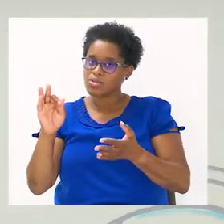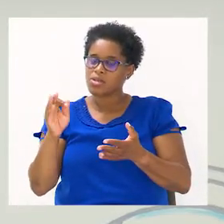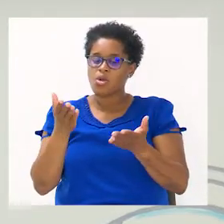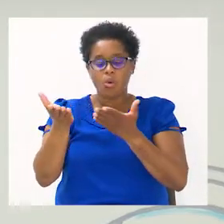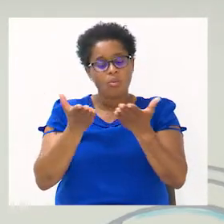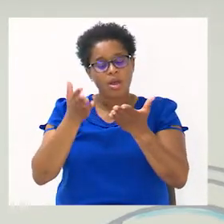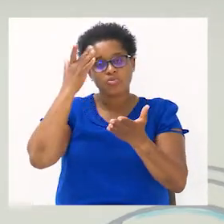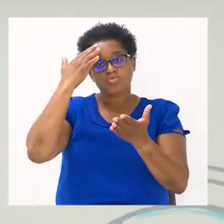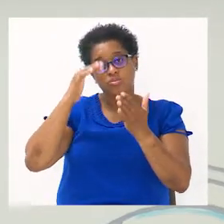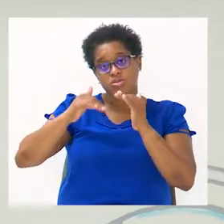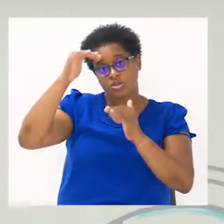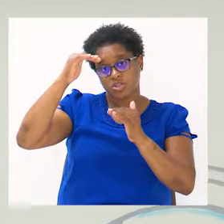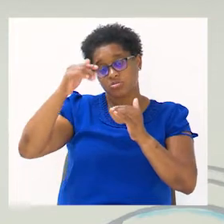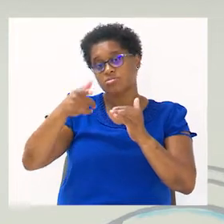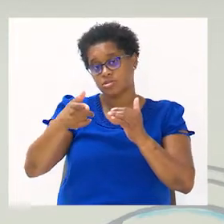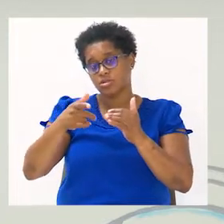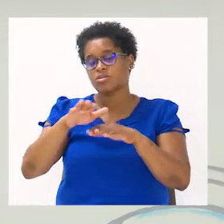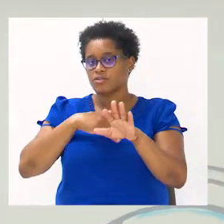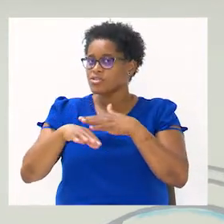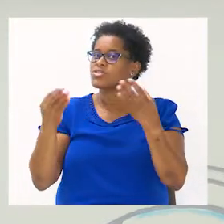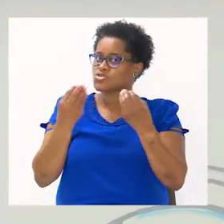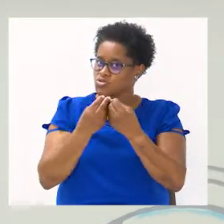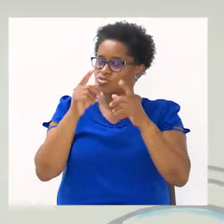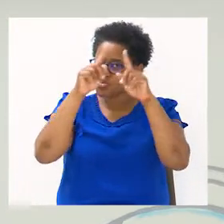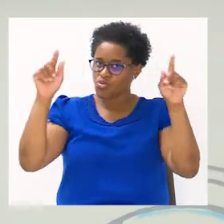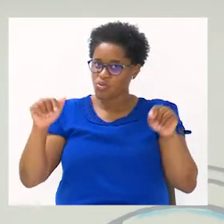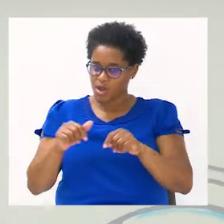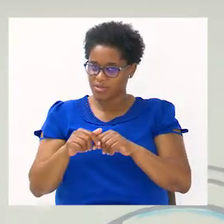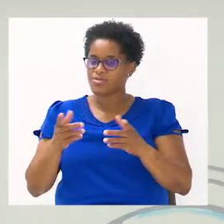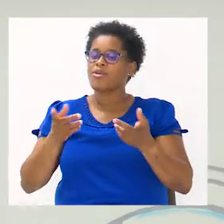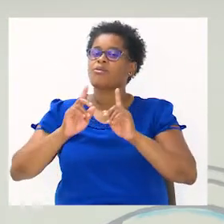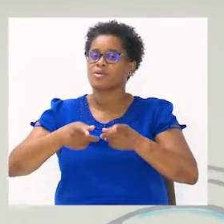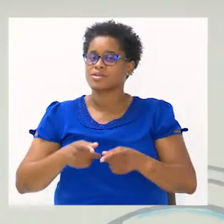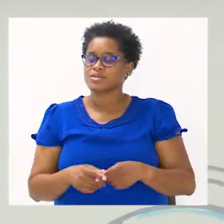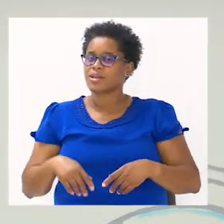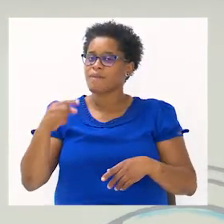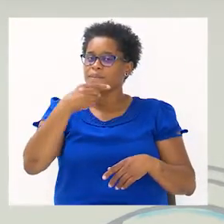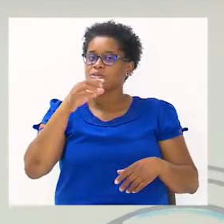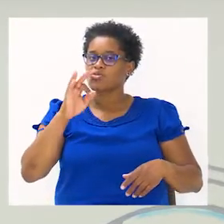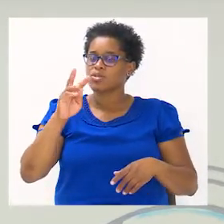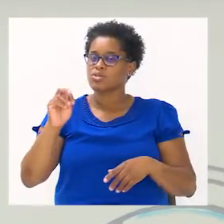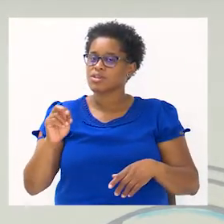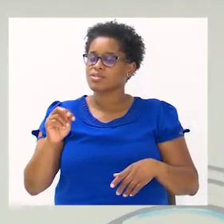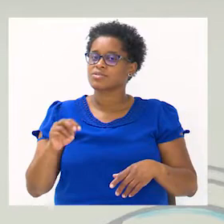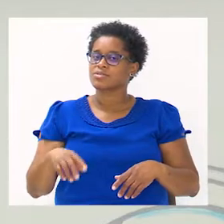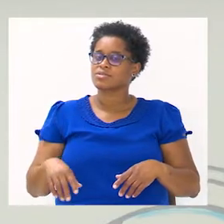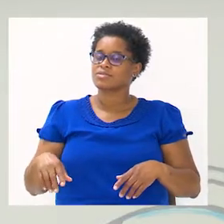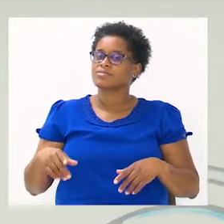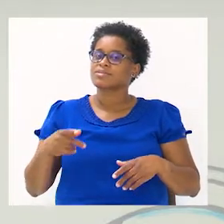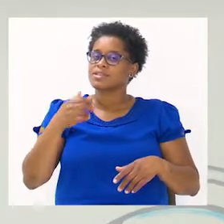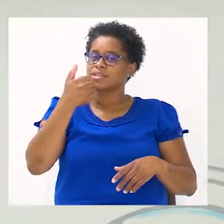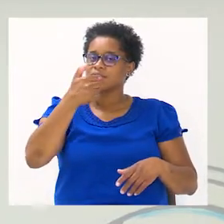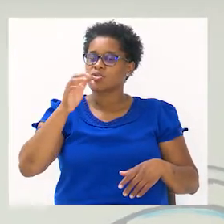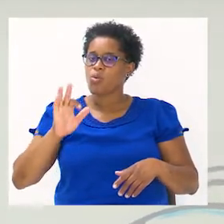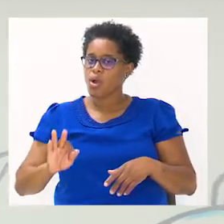depois comparar os numeradores, não é isso? Vamos fazer juntos no quadro? Então vamos lá. Menos 4 terços e